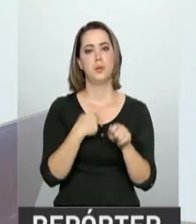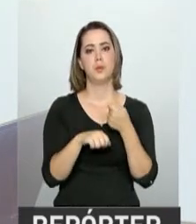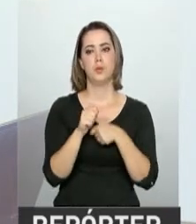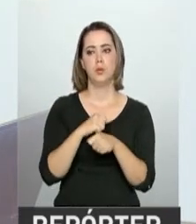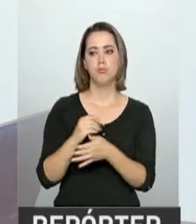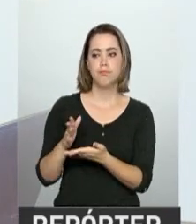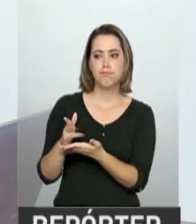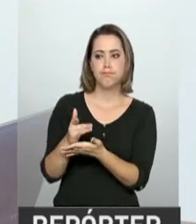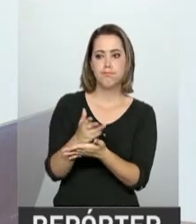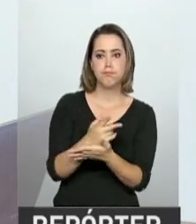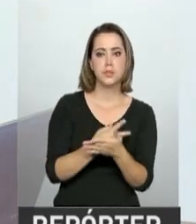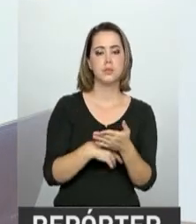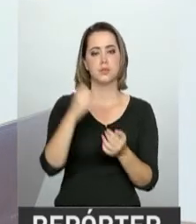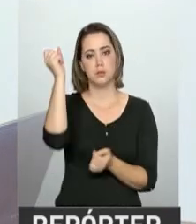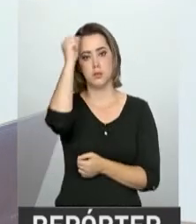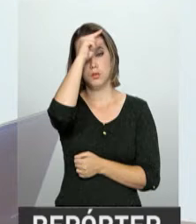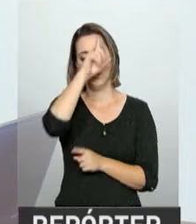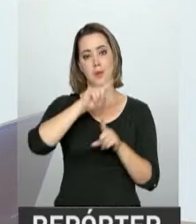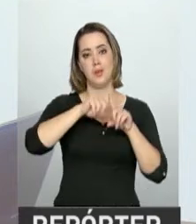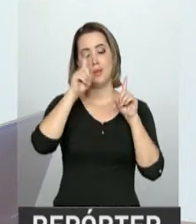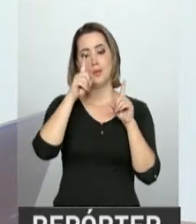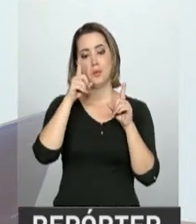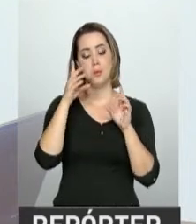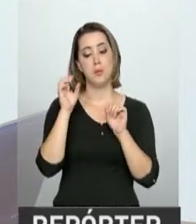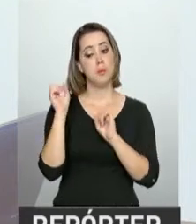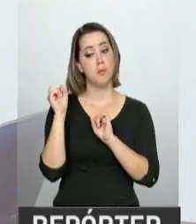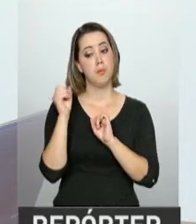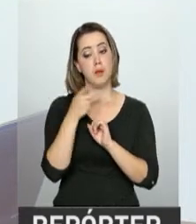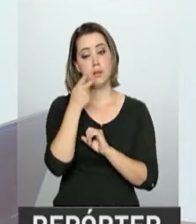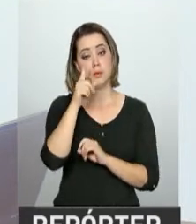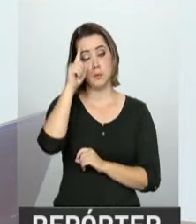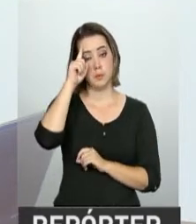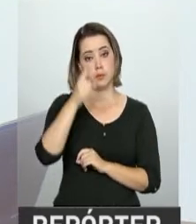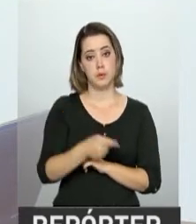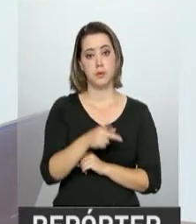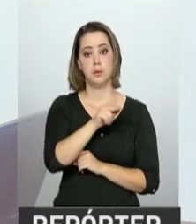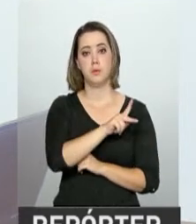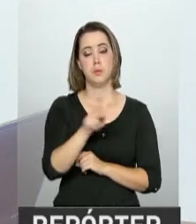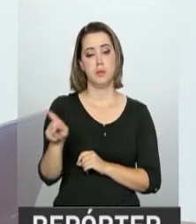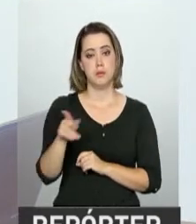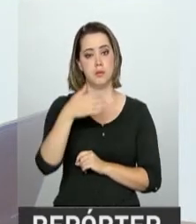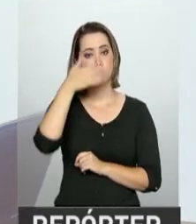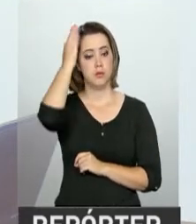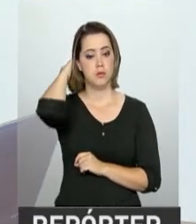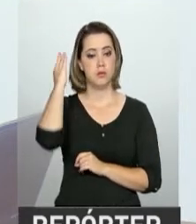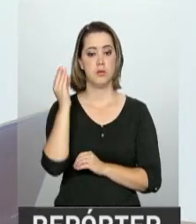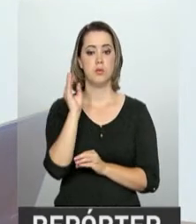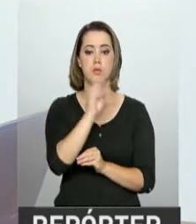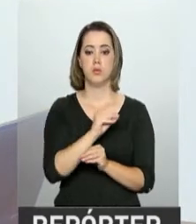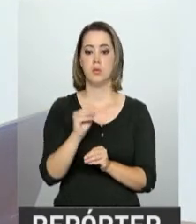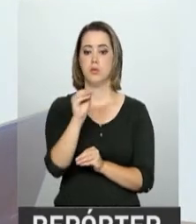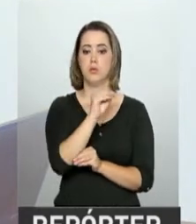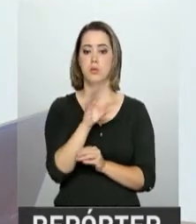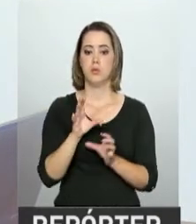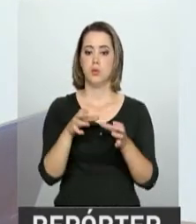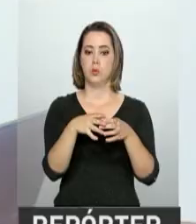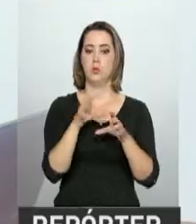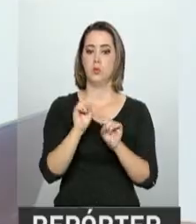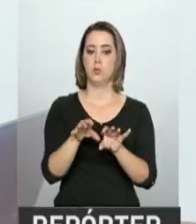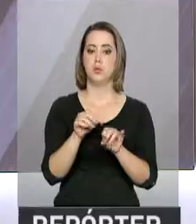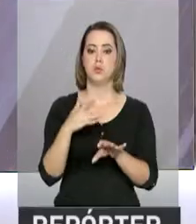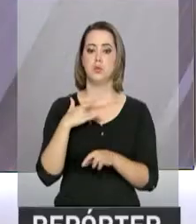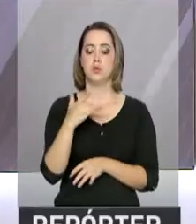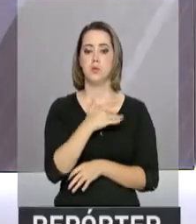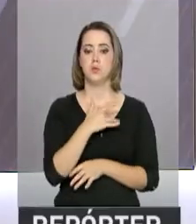políticas públicas como um todo mas foi a orientação do presidente preservar as áreas de educação e